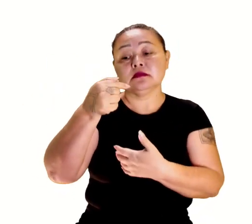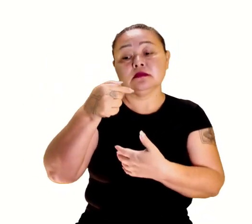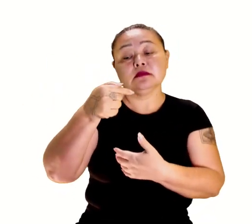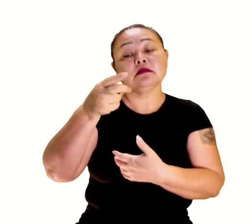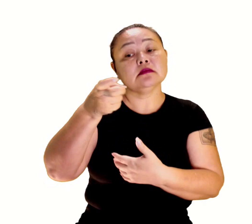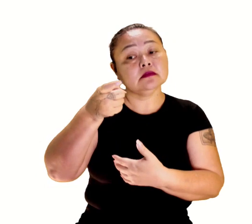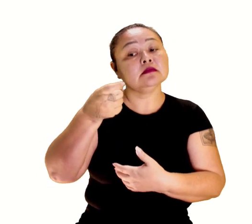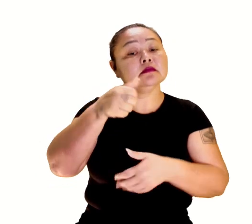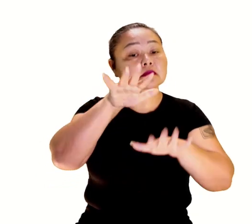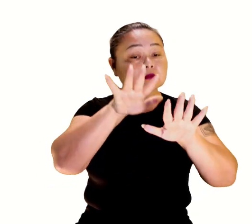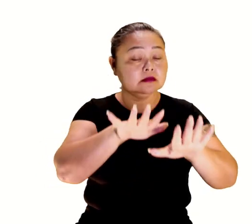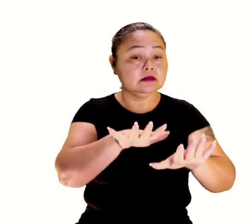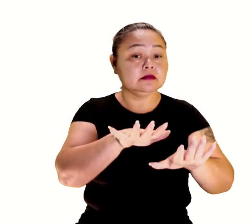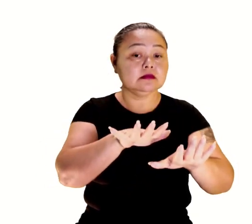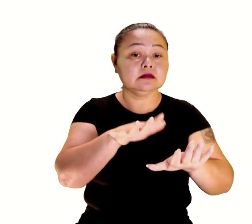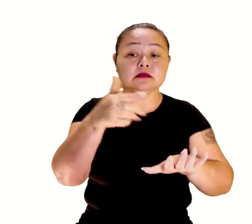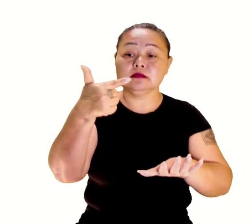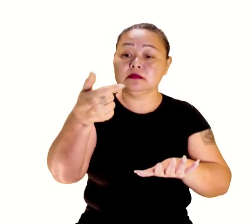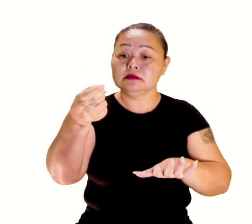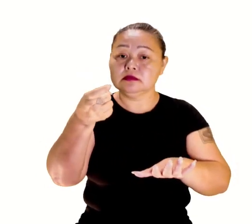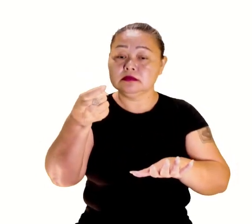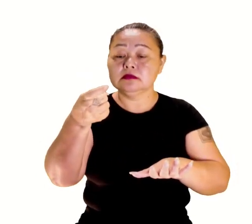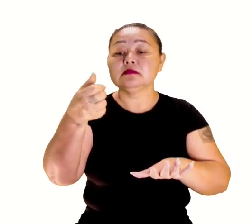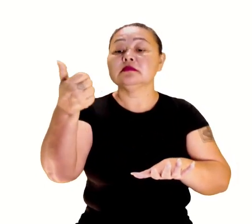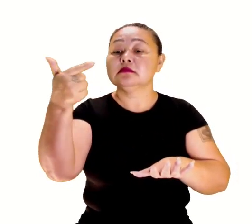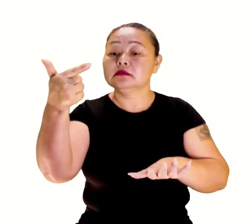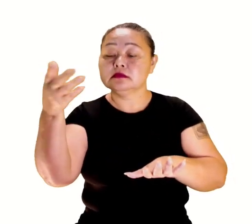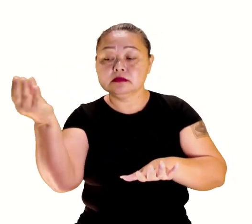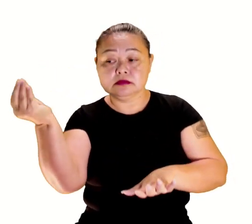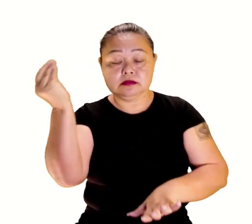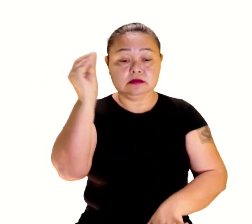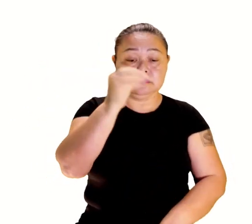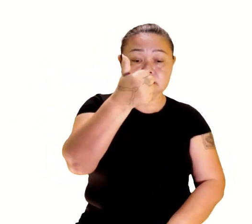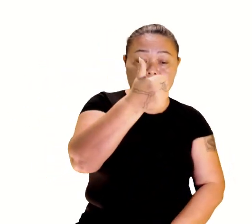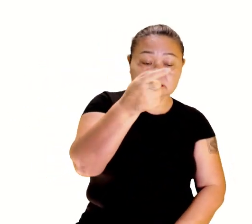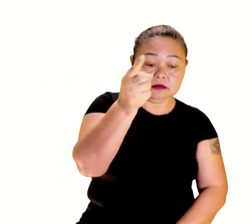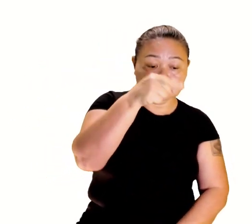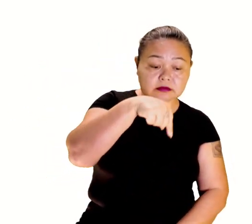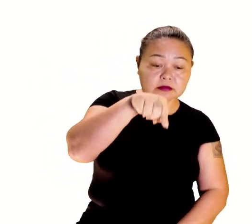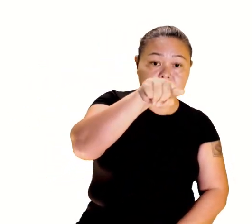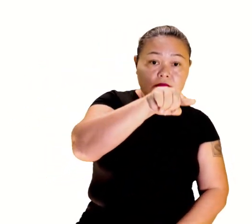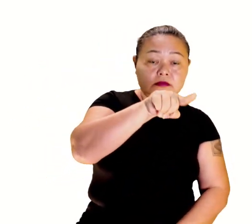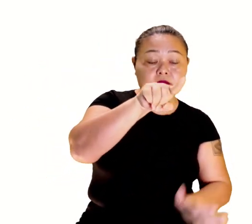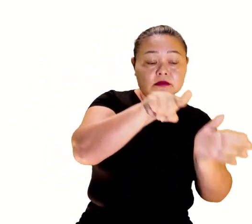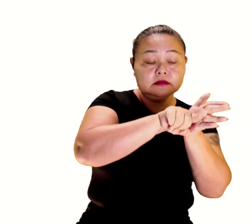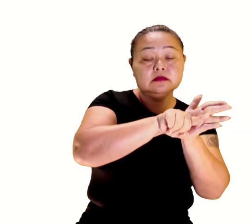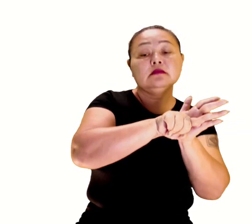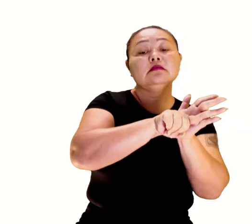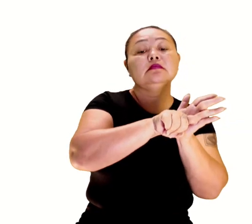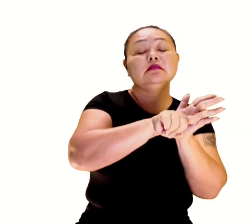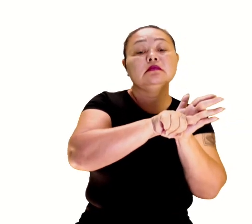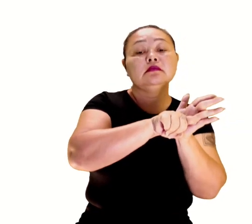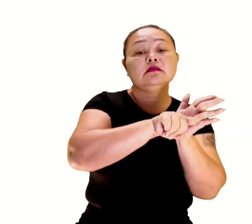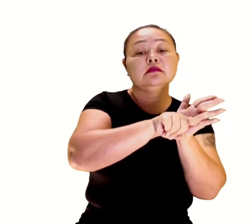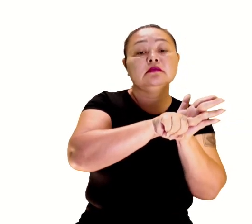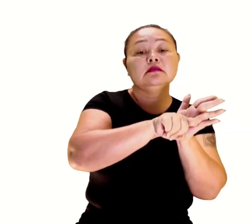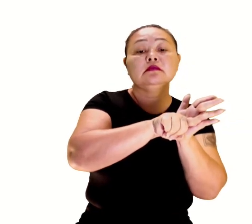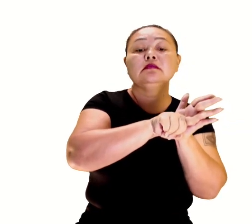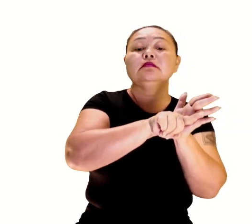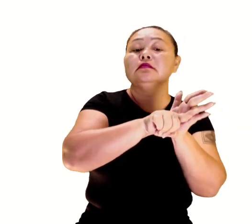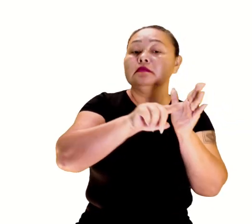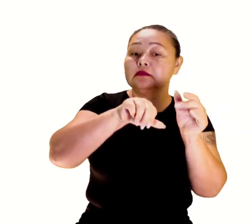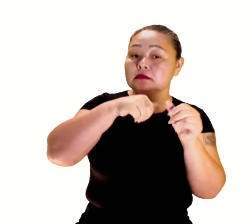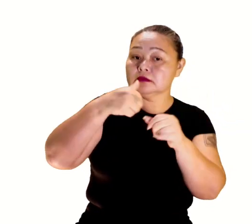continua? Continua. O 2x está no segundo membro, passa para o primeiro negativo. Menor,